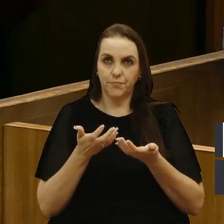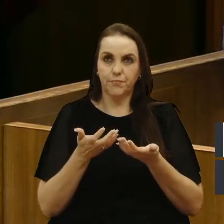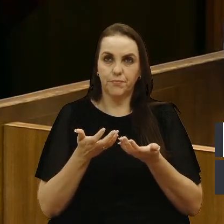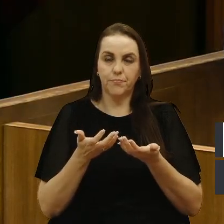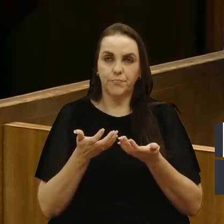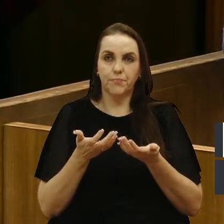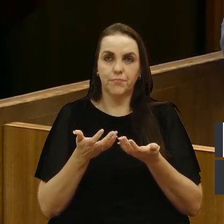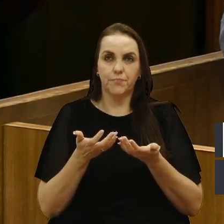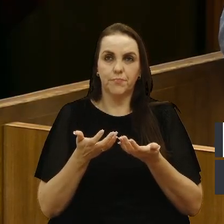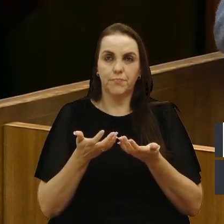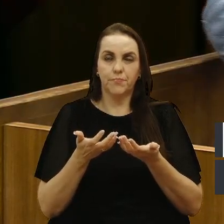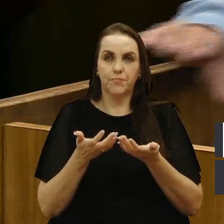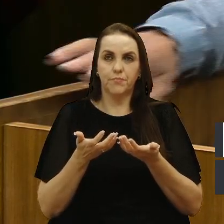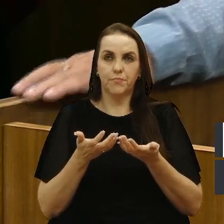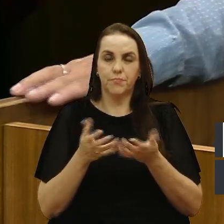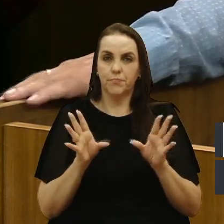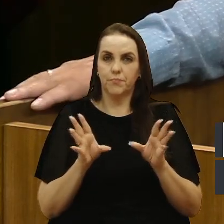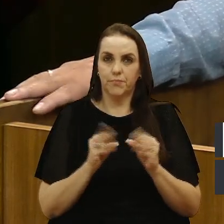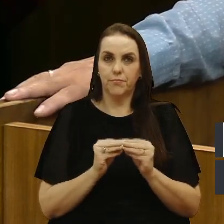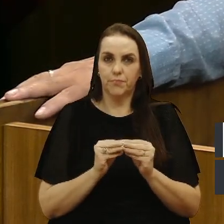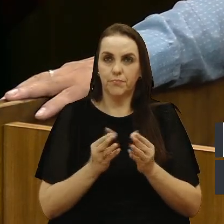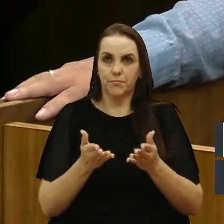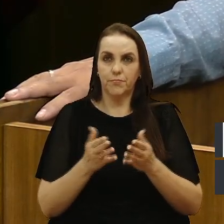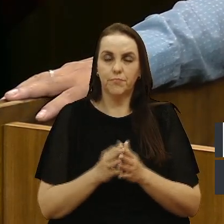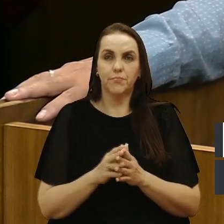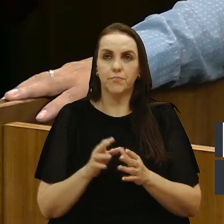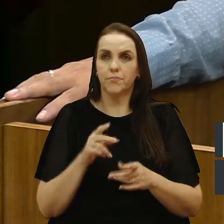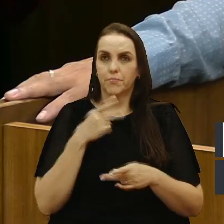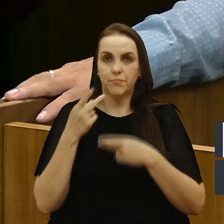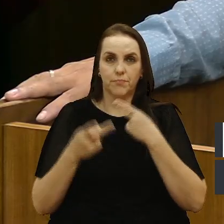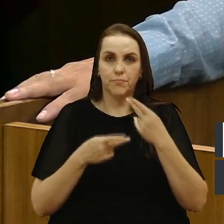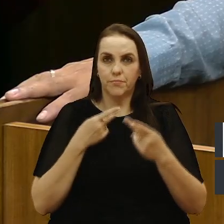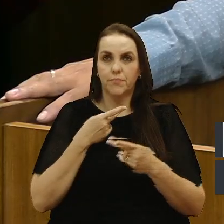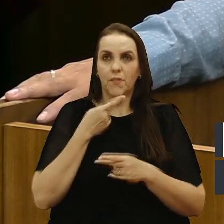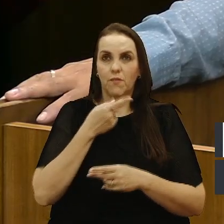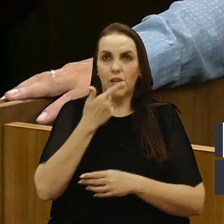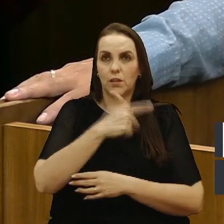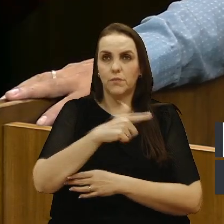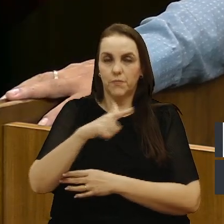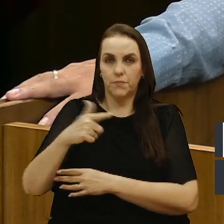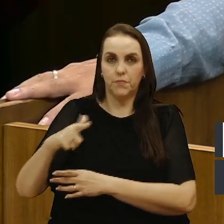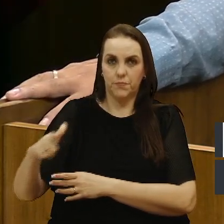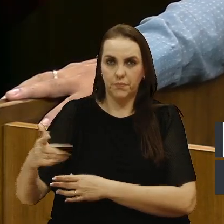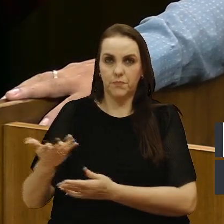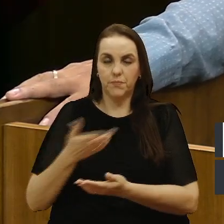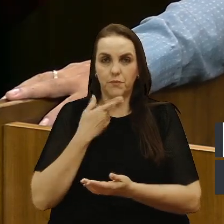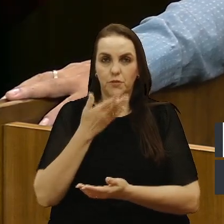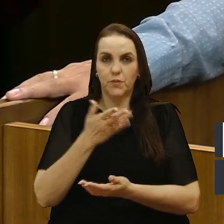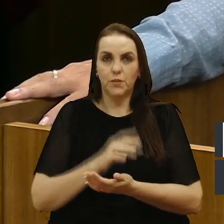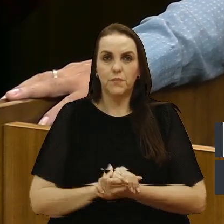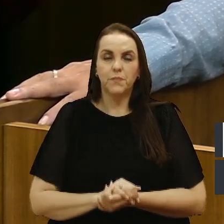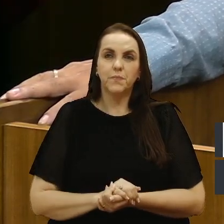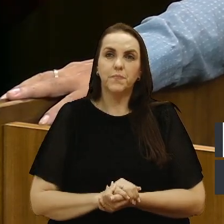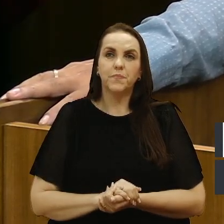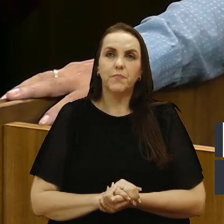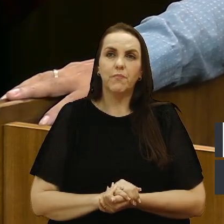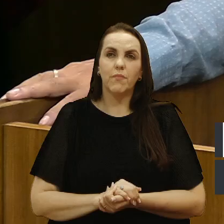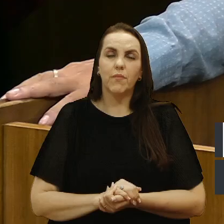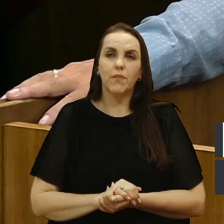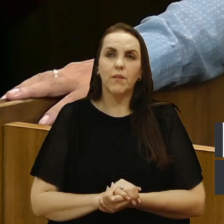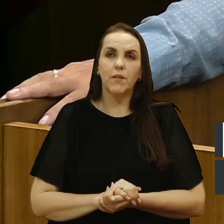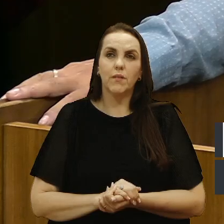procurar ser bem sucinto aqui nas minhas palavras e não ficar repetindo o que todo mundo já falou. Mas